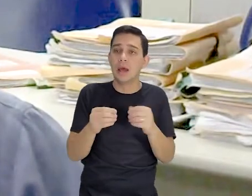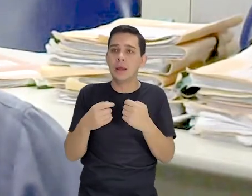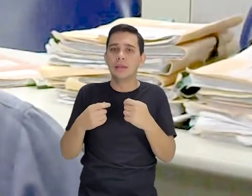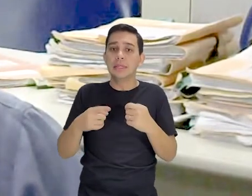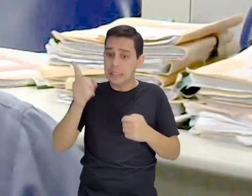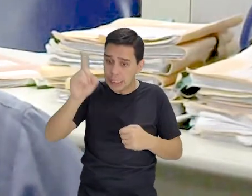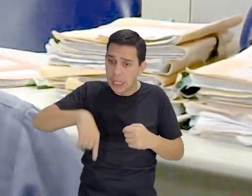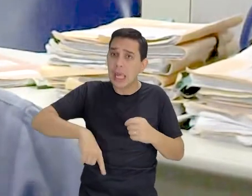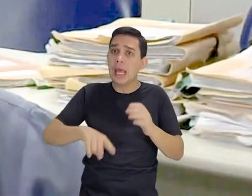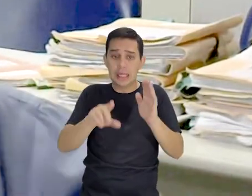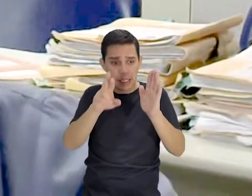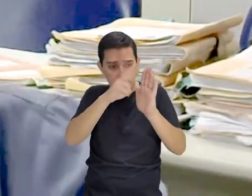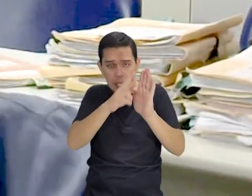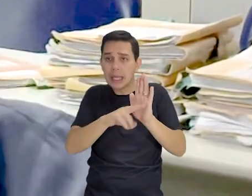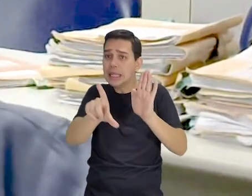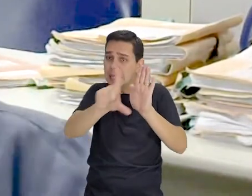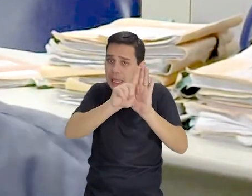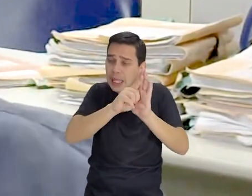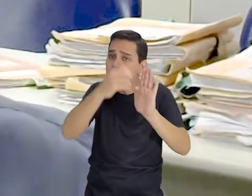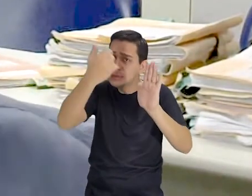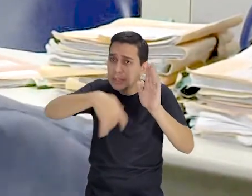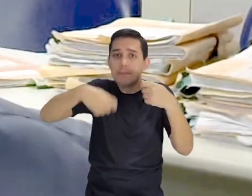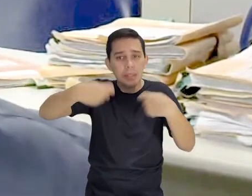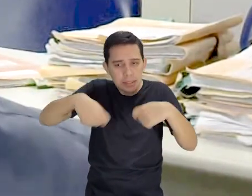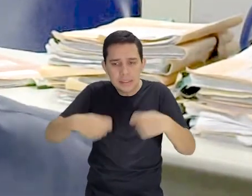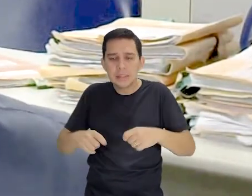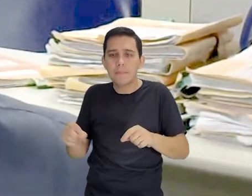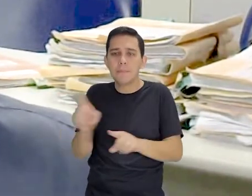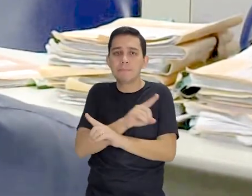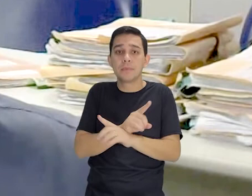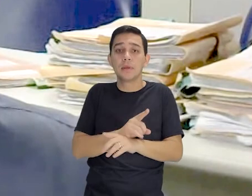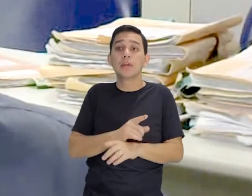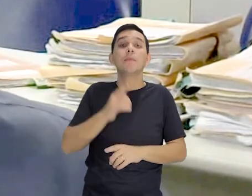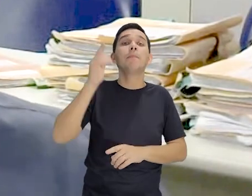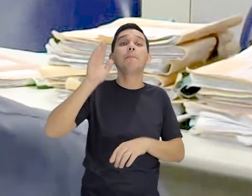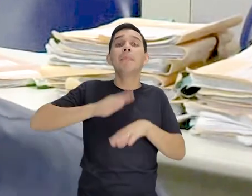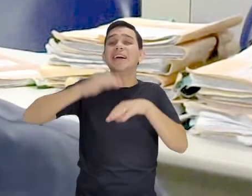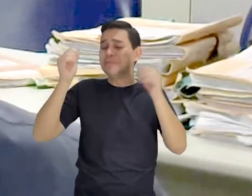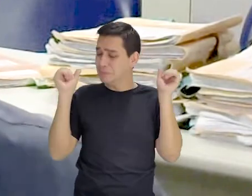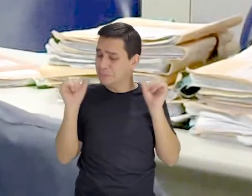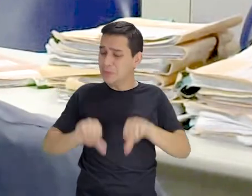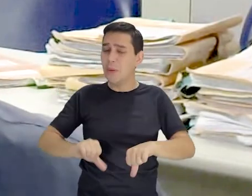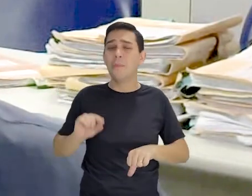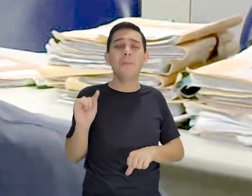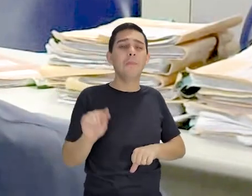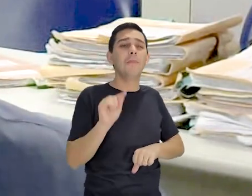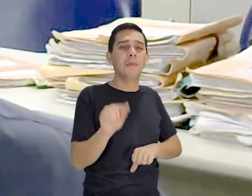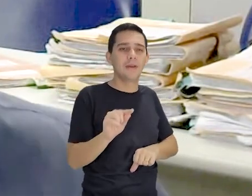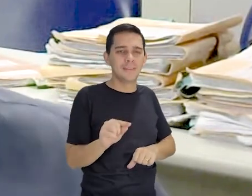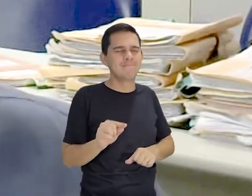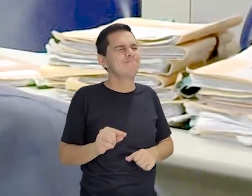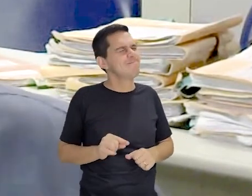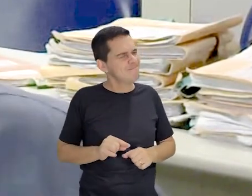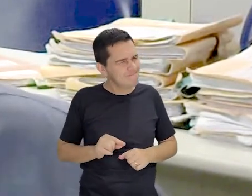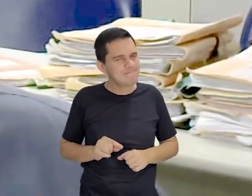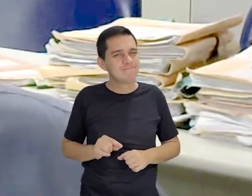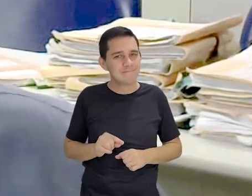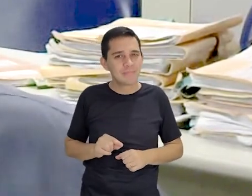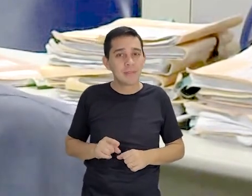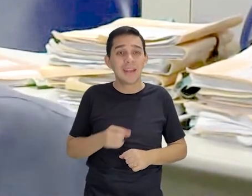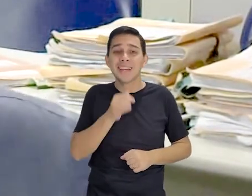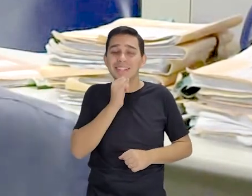de Mobilidade Urbana. Para piorar a situação, essa infraestrutura precária empurra o cidadão para onde? Para o